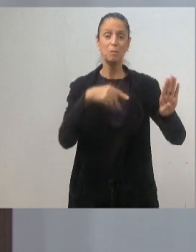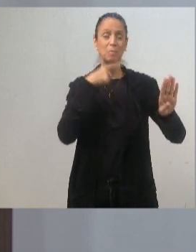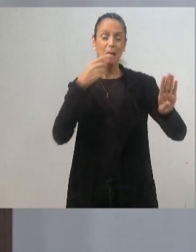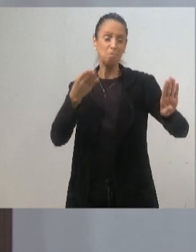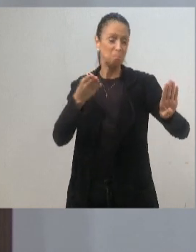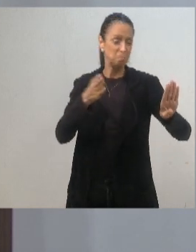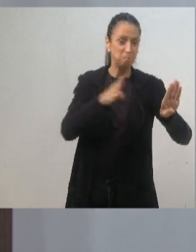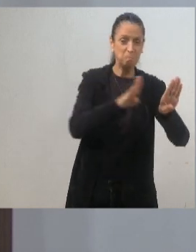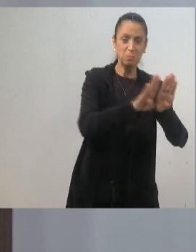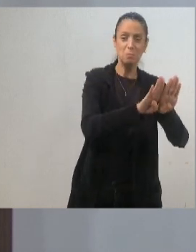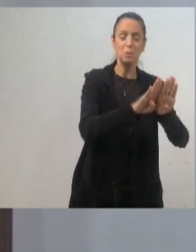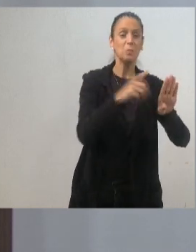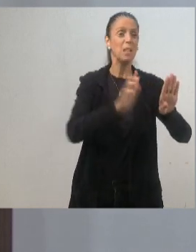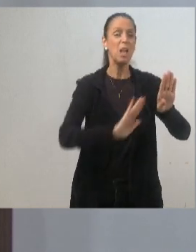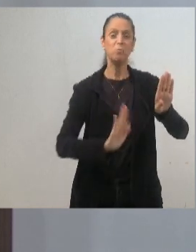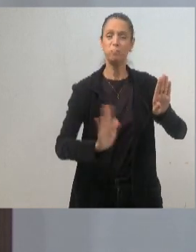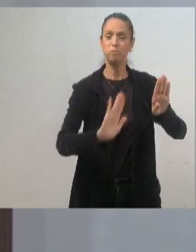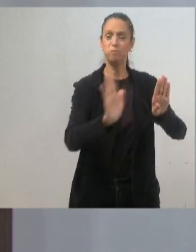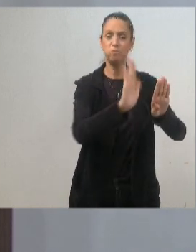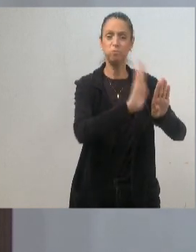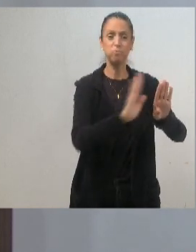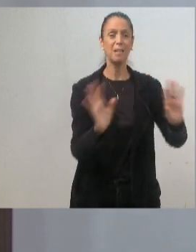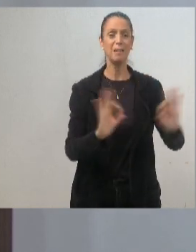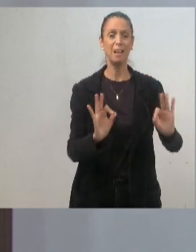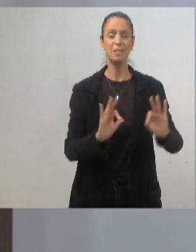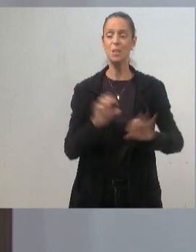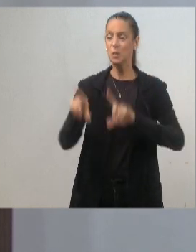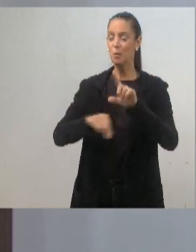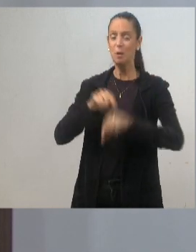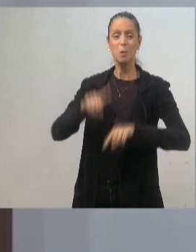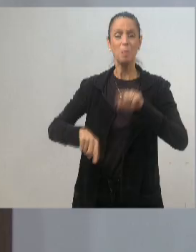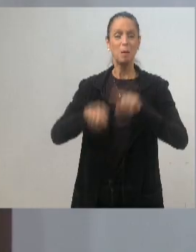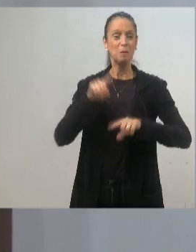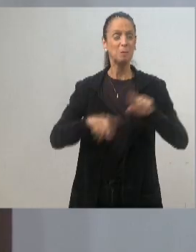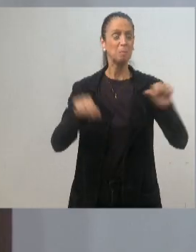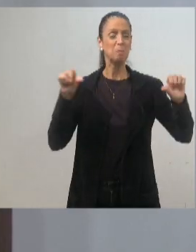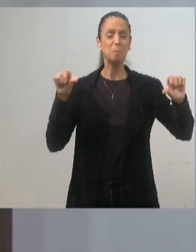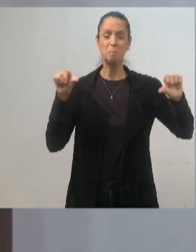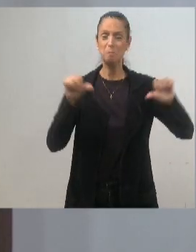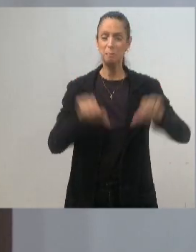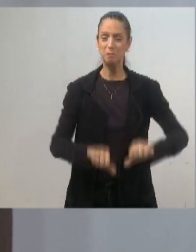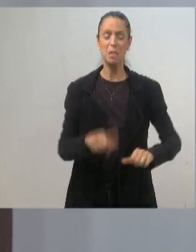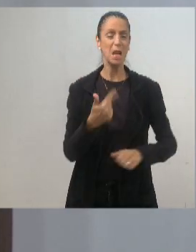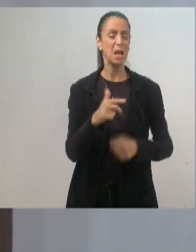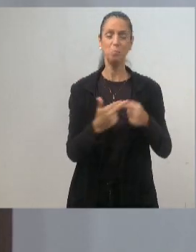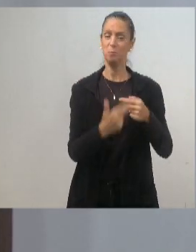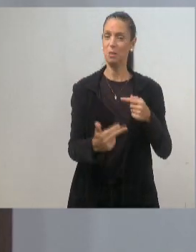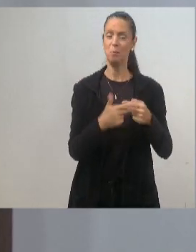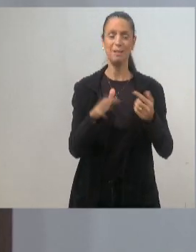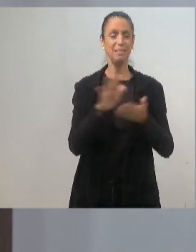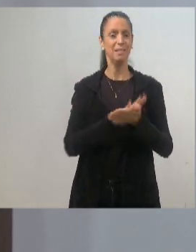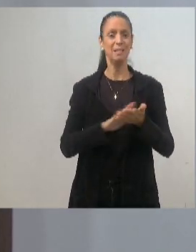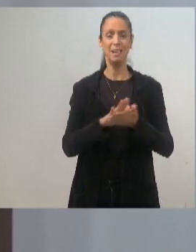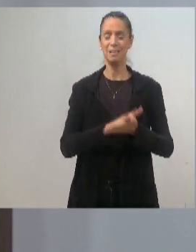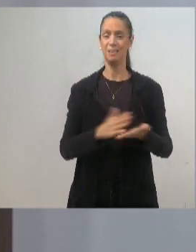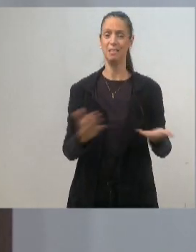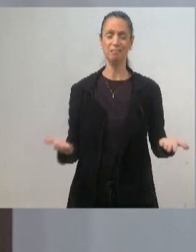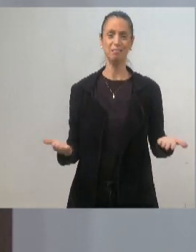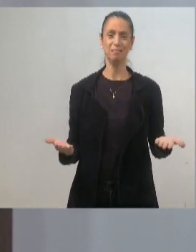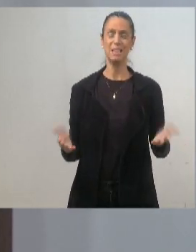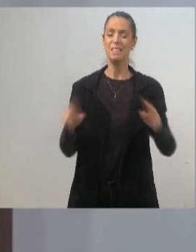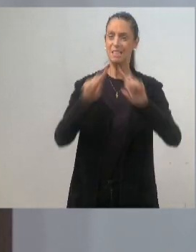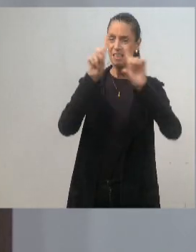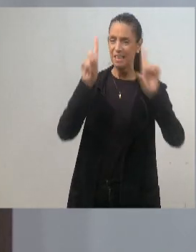que não passaram por uma lixa, pegaram material da pior qualidade que poderia existir e colocaram lá no educandário. Cara, será que isso é erro